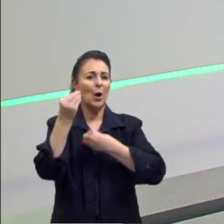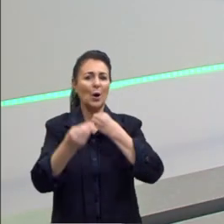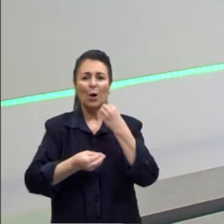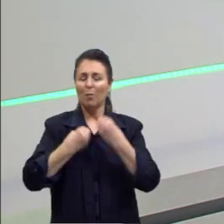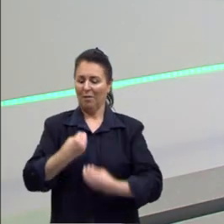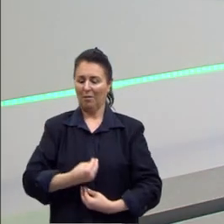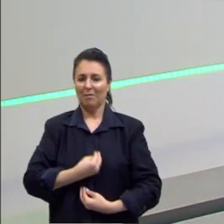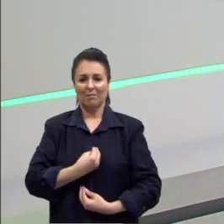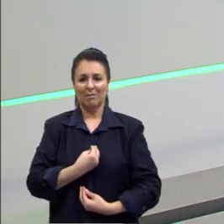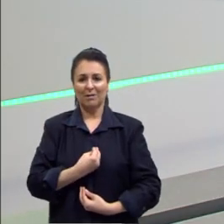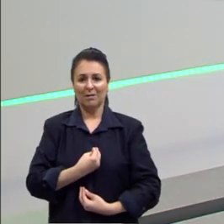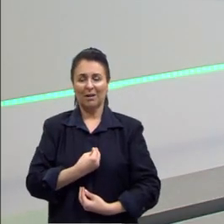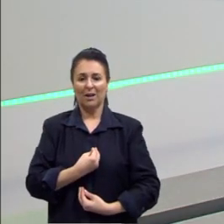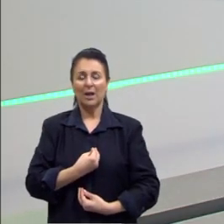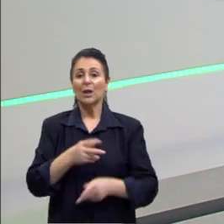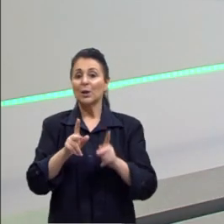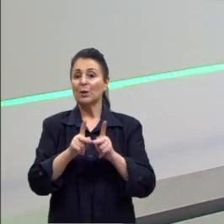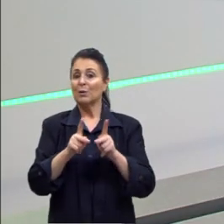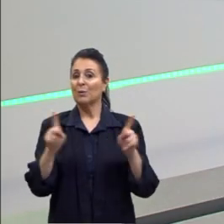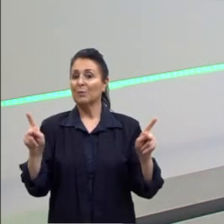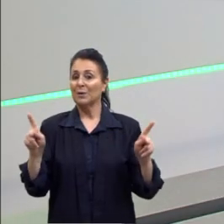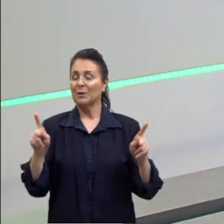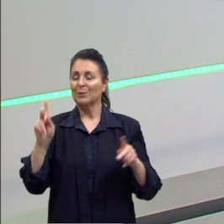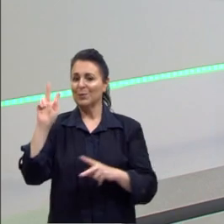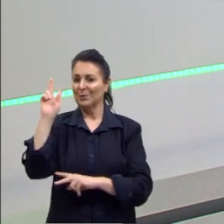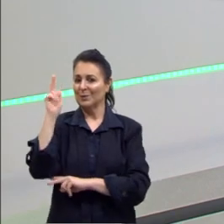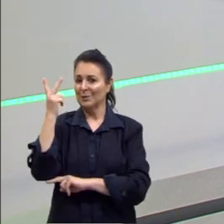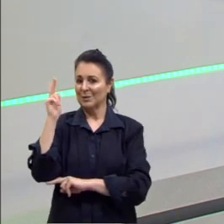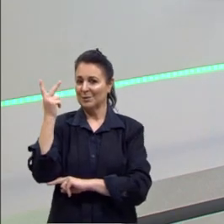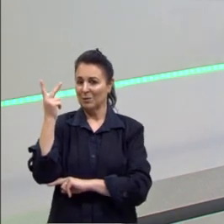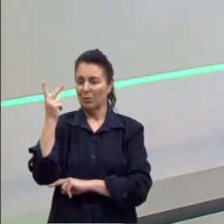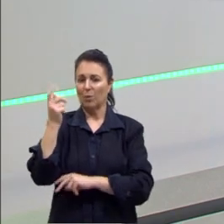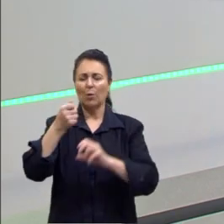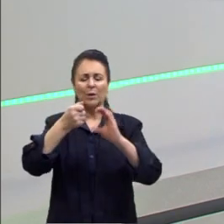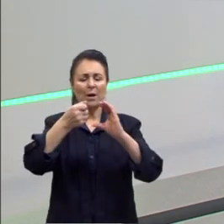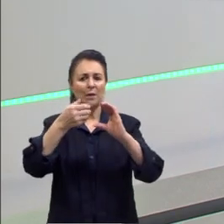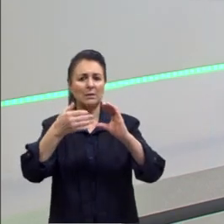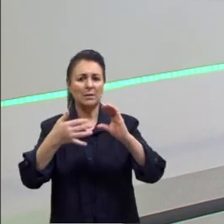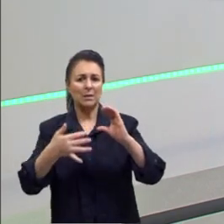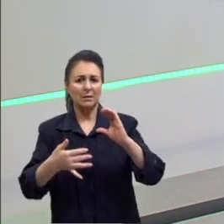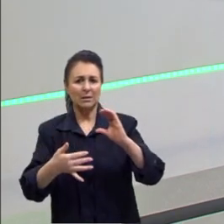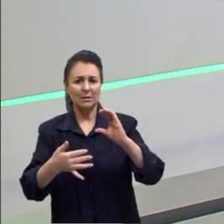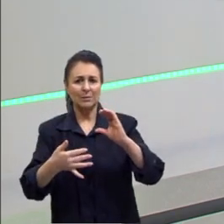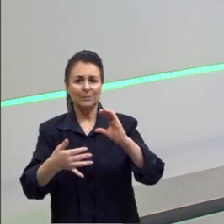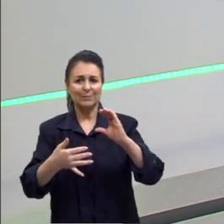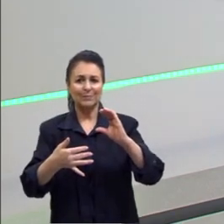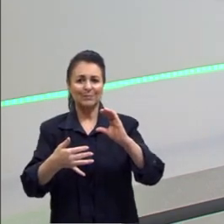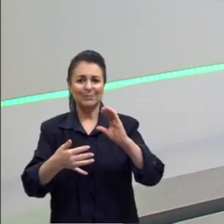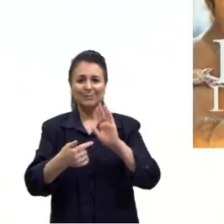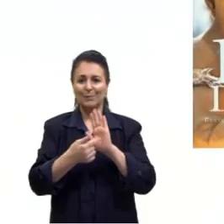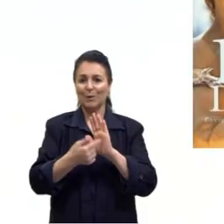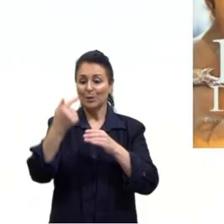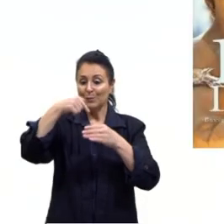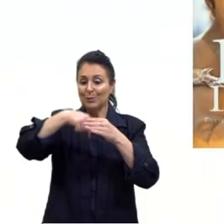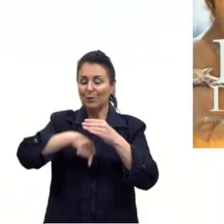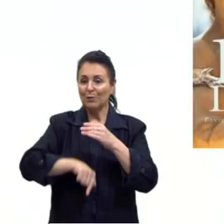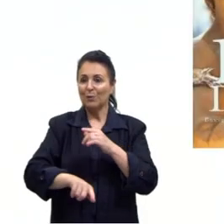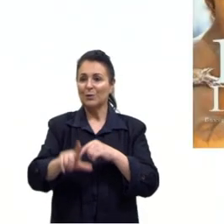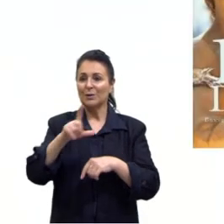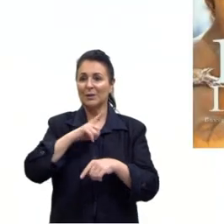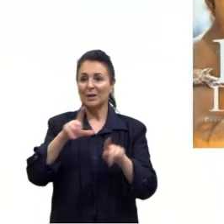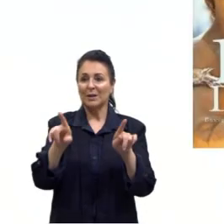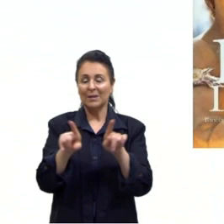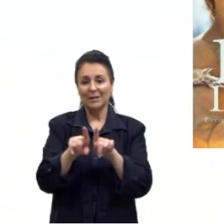era a vida né durante esse período da história quais eram as características ali e nós